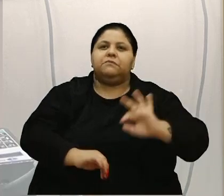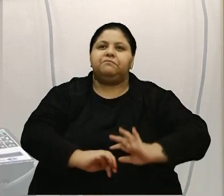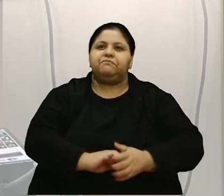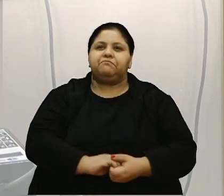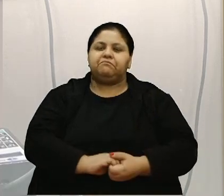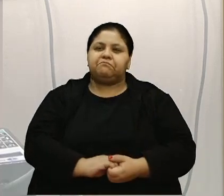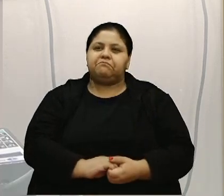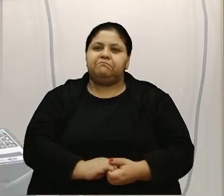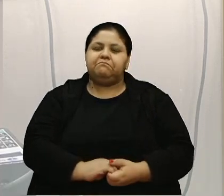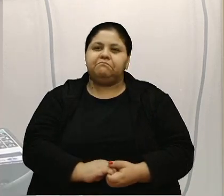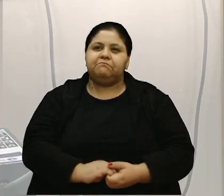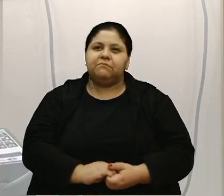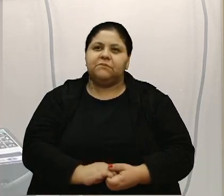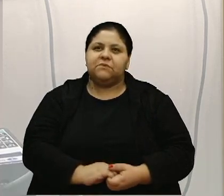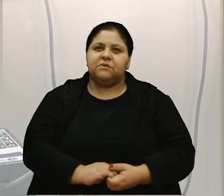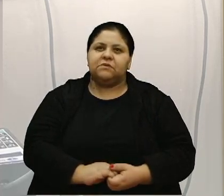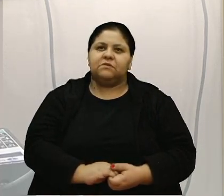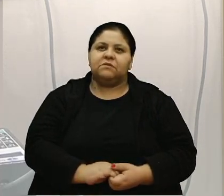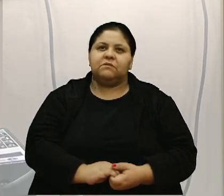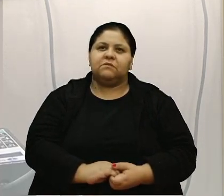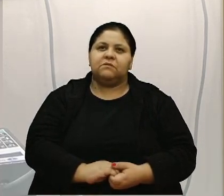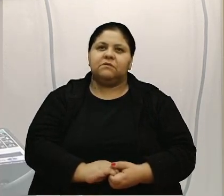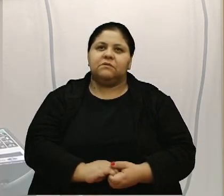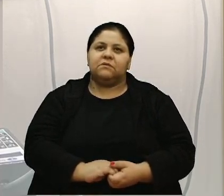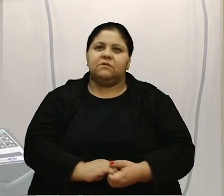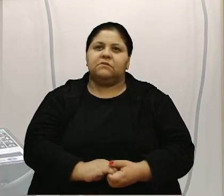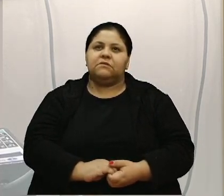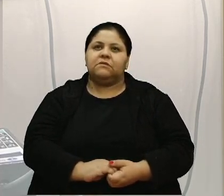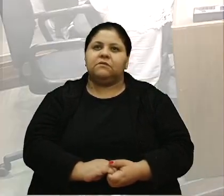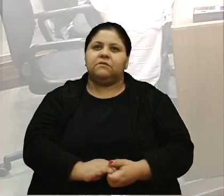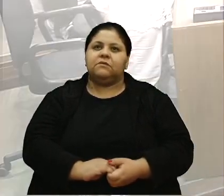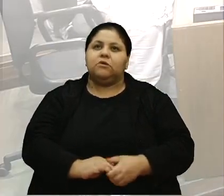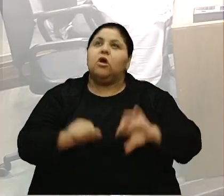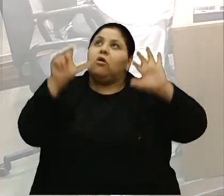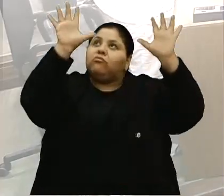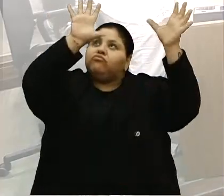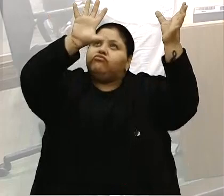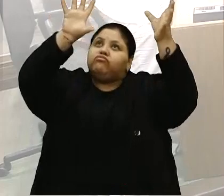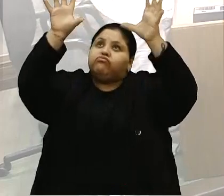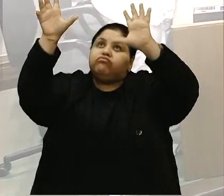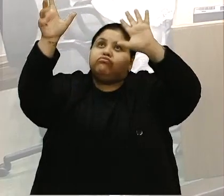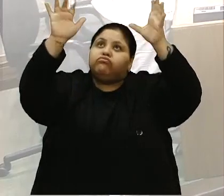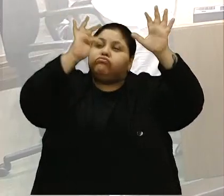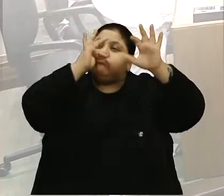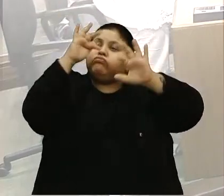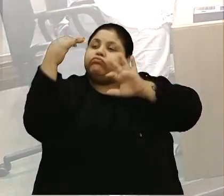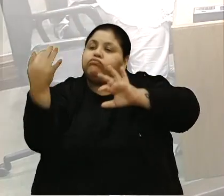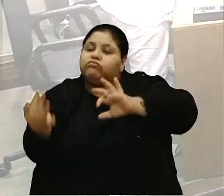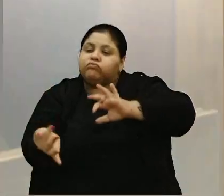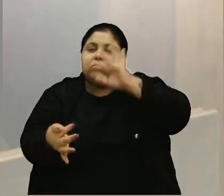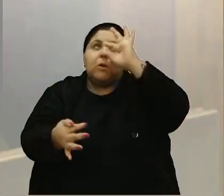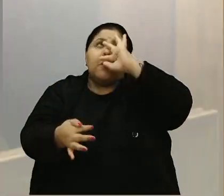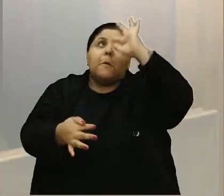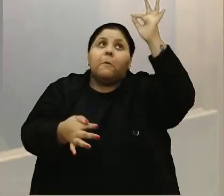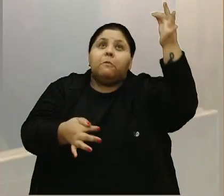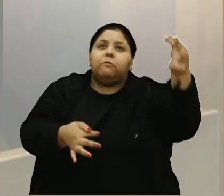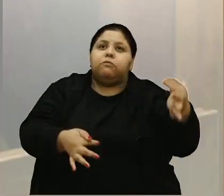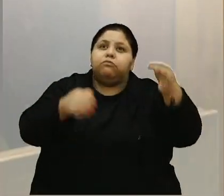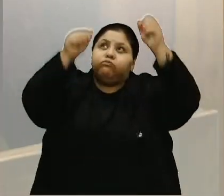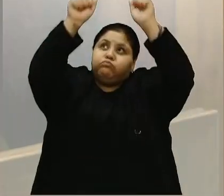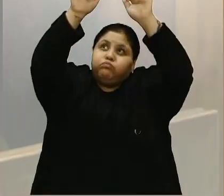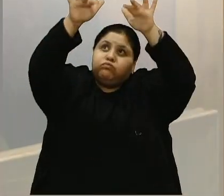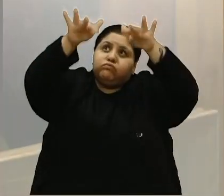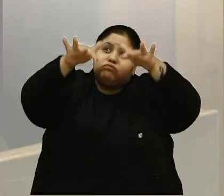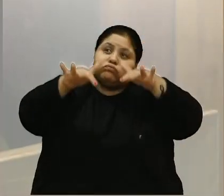tá caindo flor, lá no céu, cá na terra. Oi, tá caindo flor, lá no